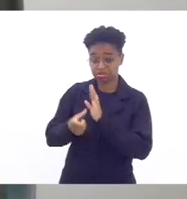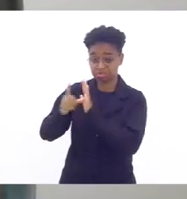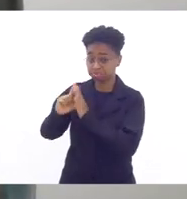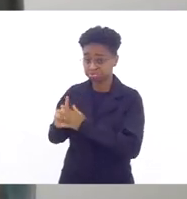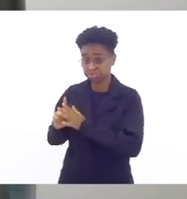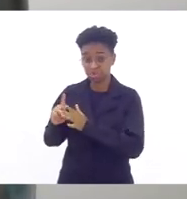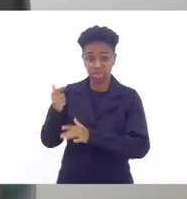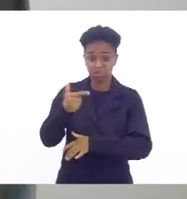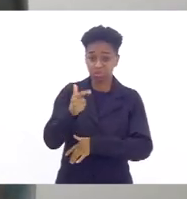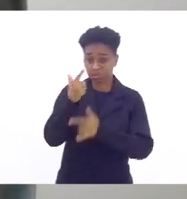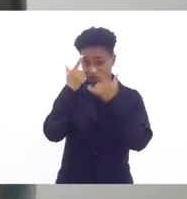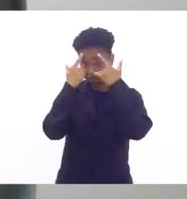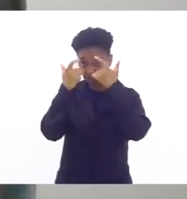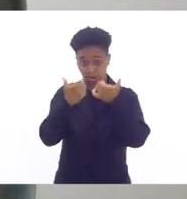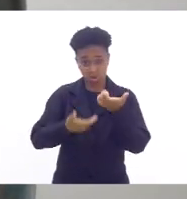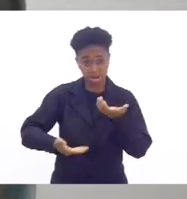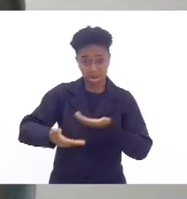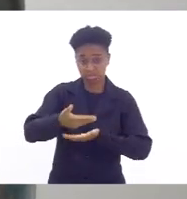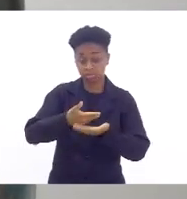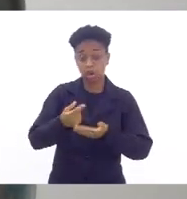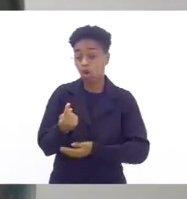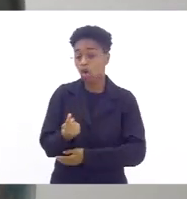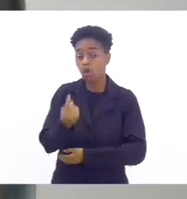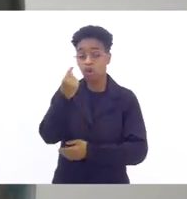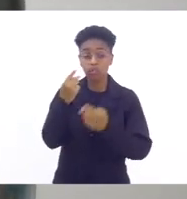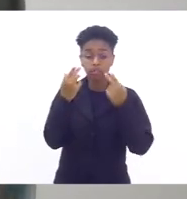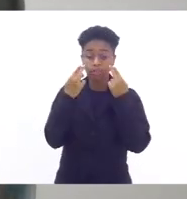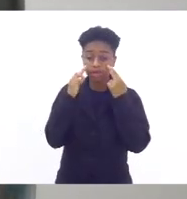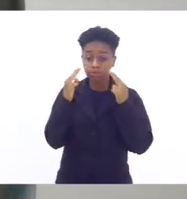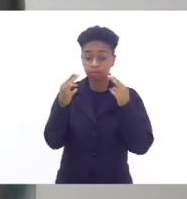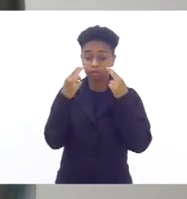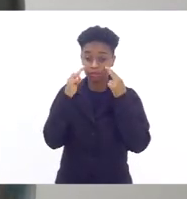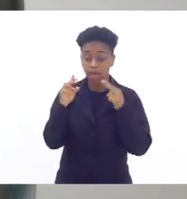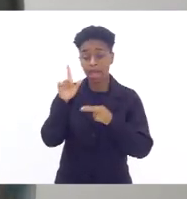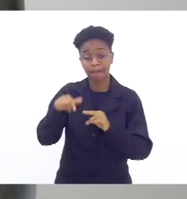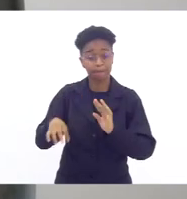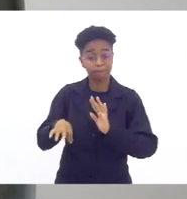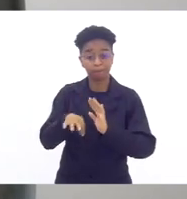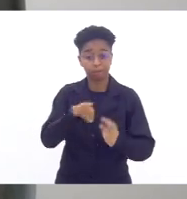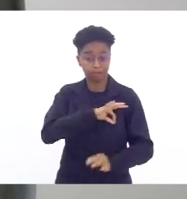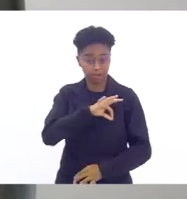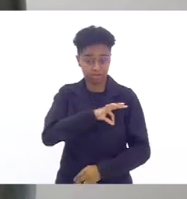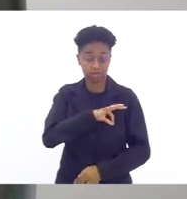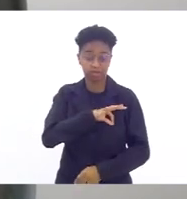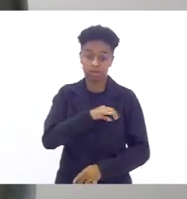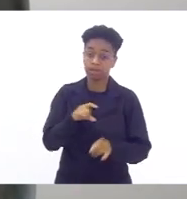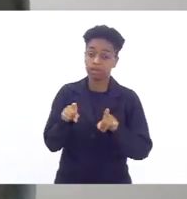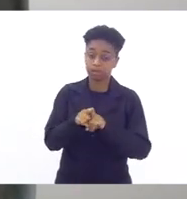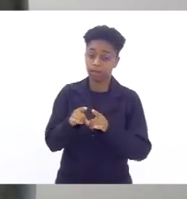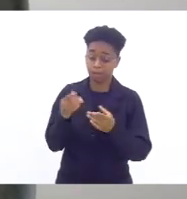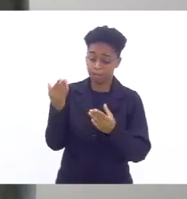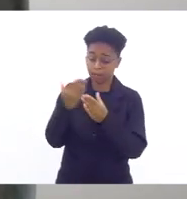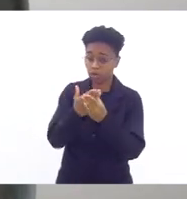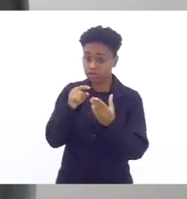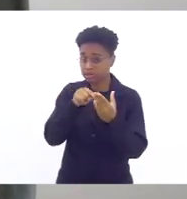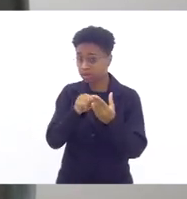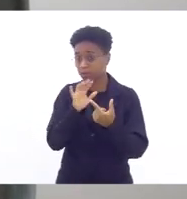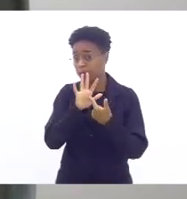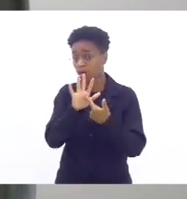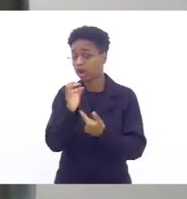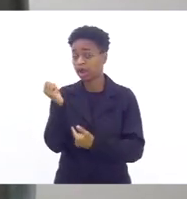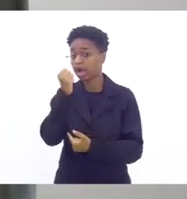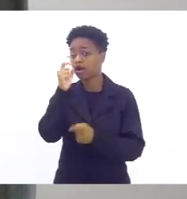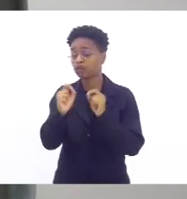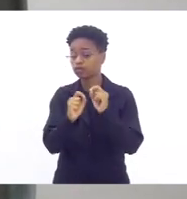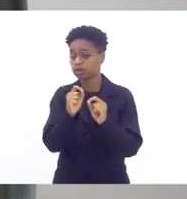envolvidas em violência um único testemunho era o próprio policial e no processo tinham agravante